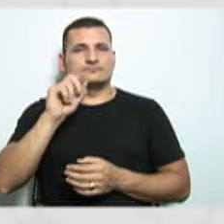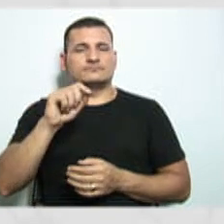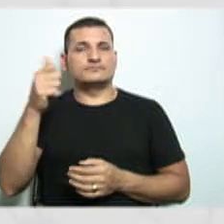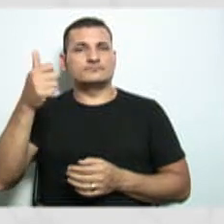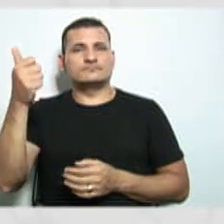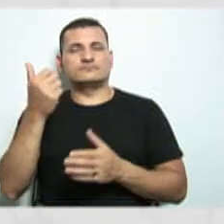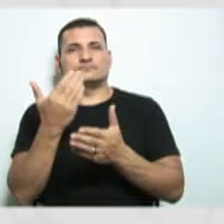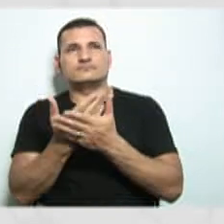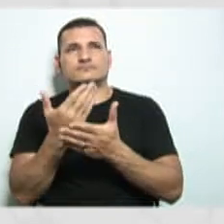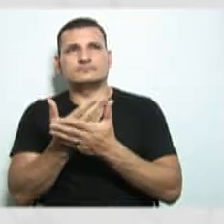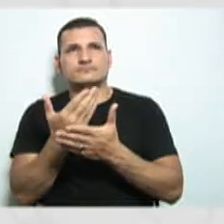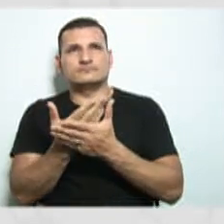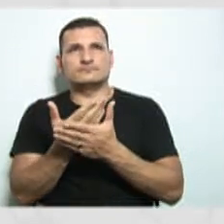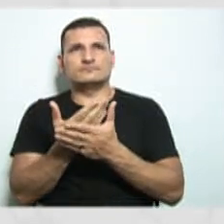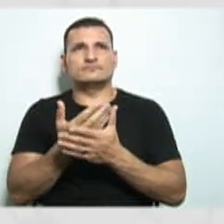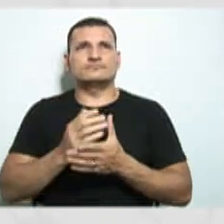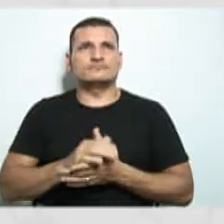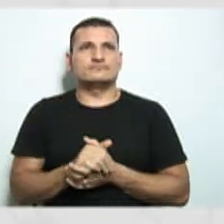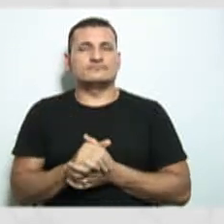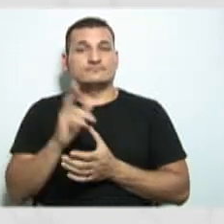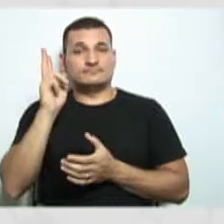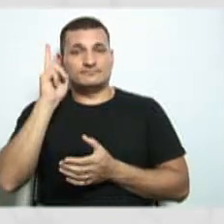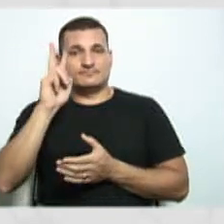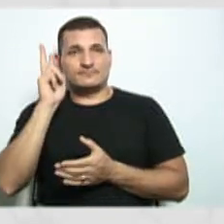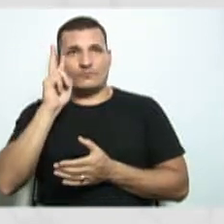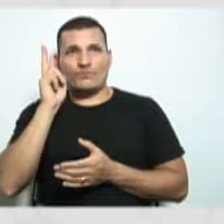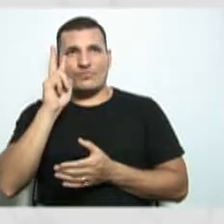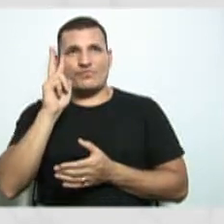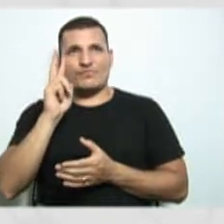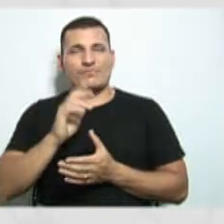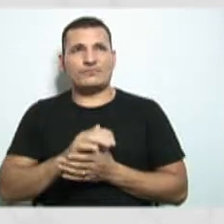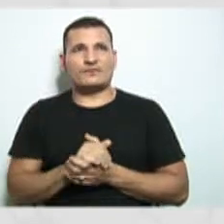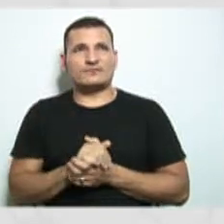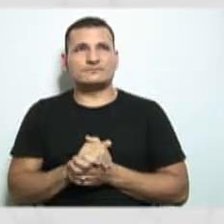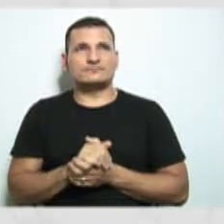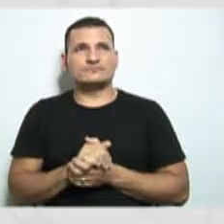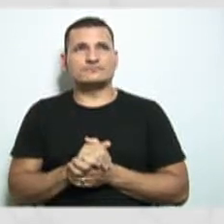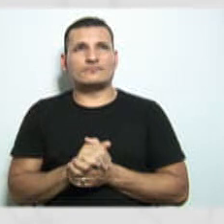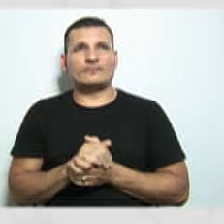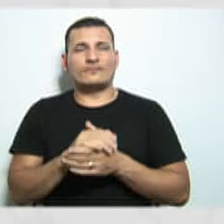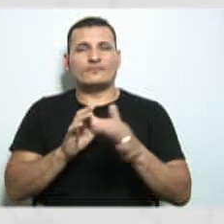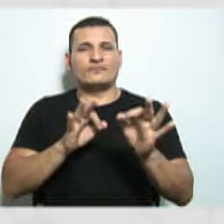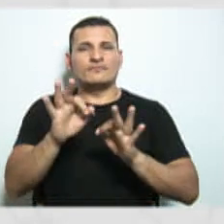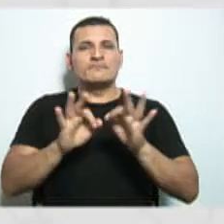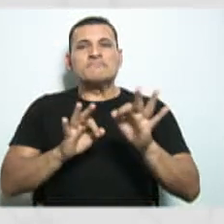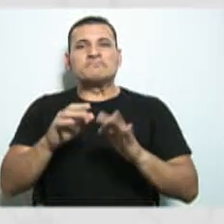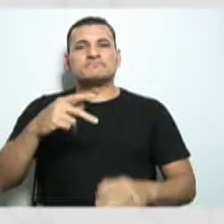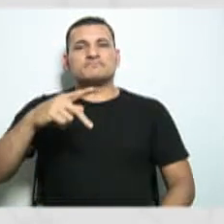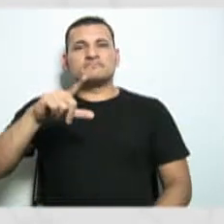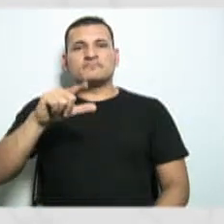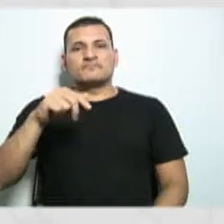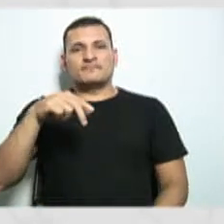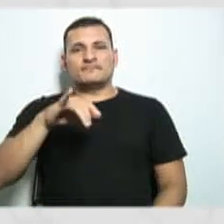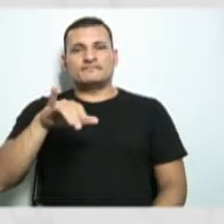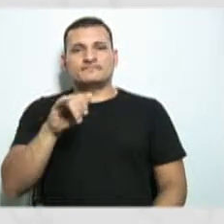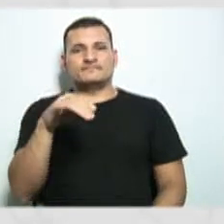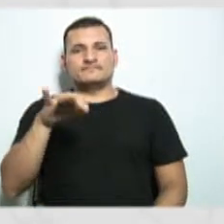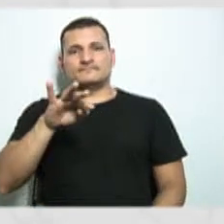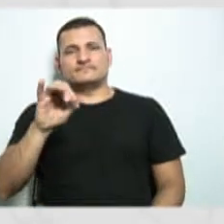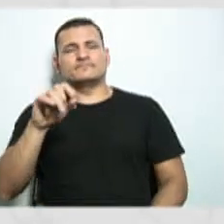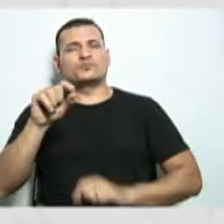meu querido. Aula 1, ó. Lembra aí, ó. Falamos isso aqui na aula 1, planejamento, né? E o que é